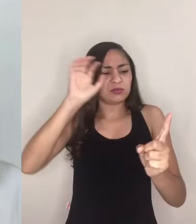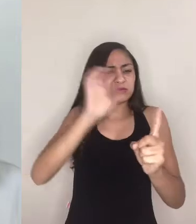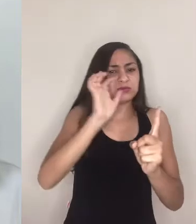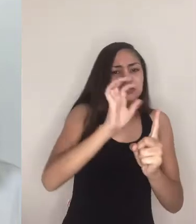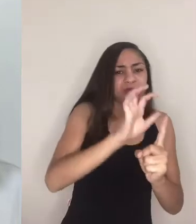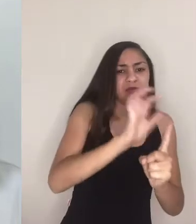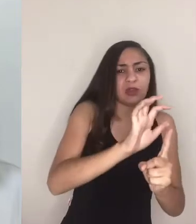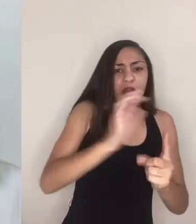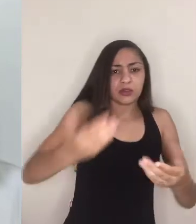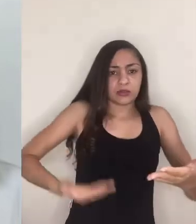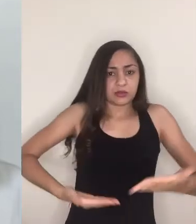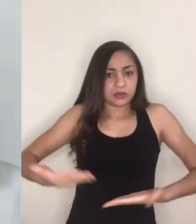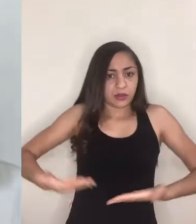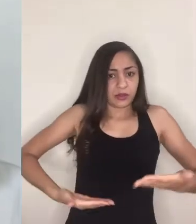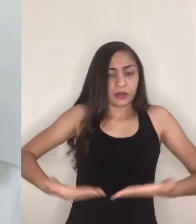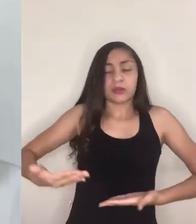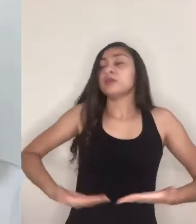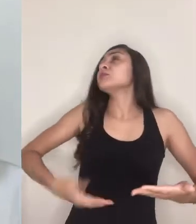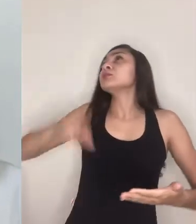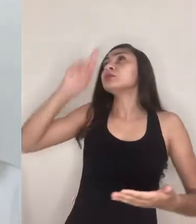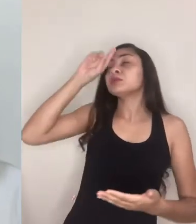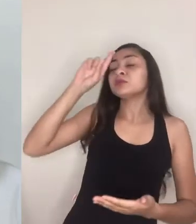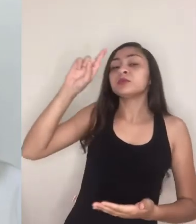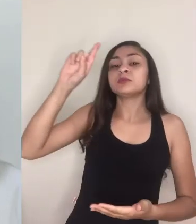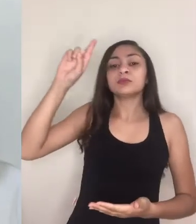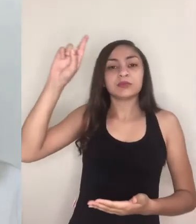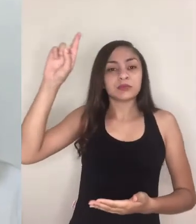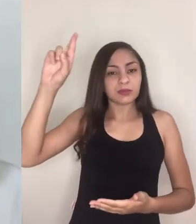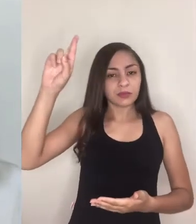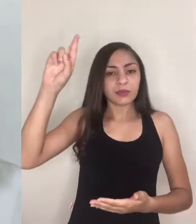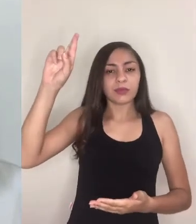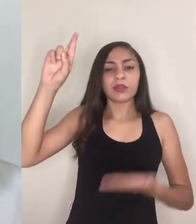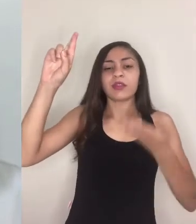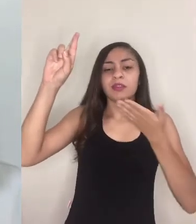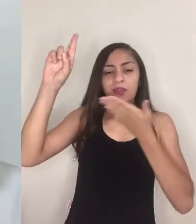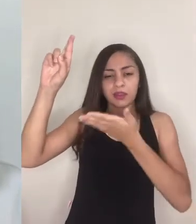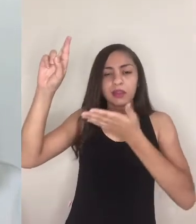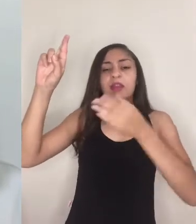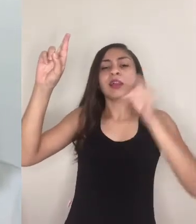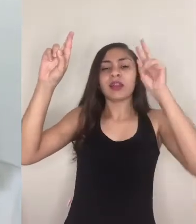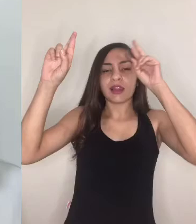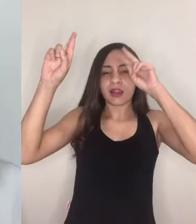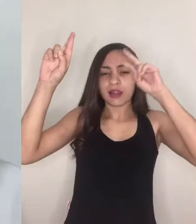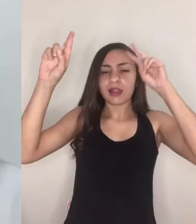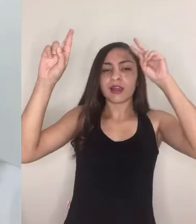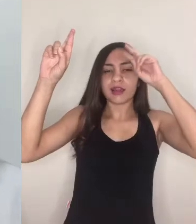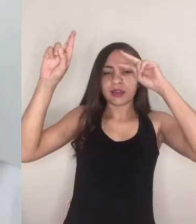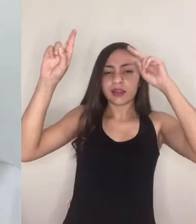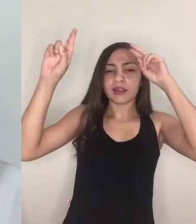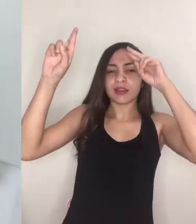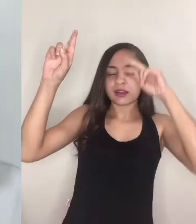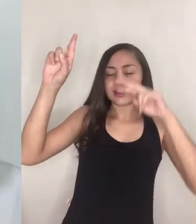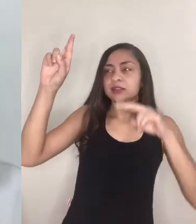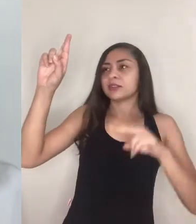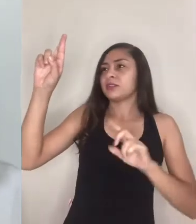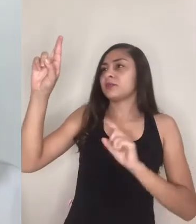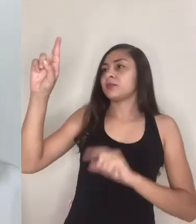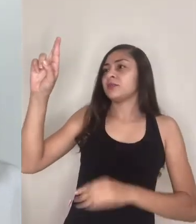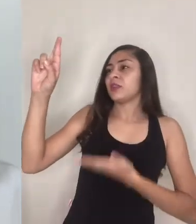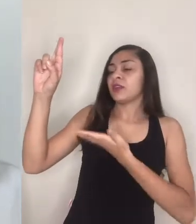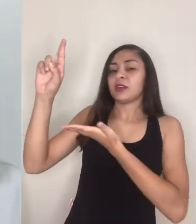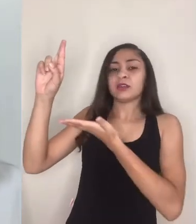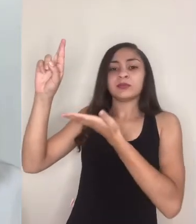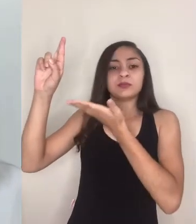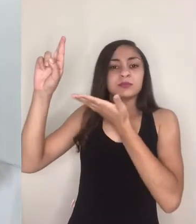seus servos, a qual tende especialmente a trazer desonra e